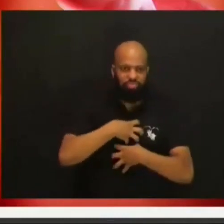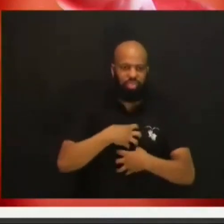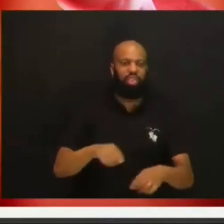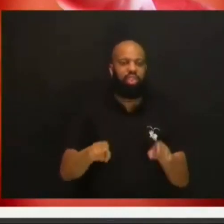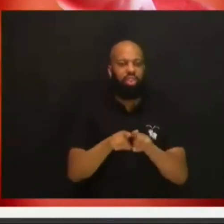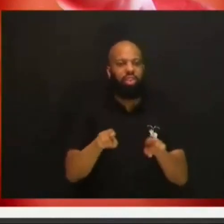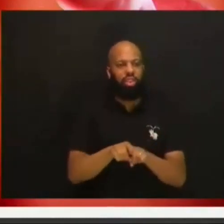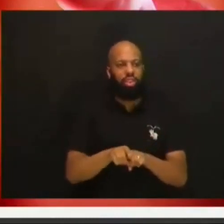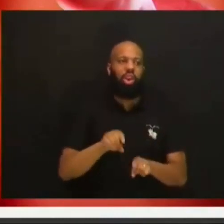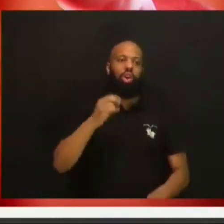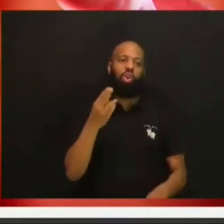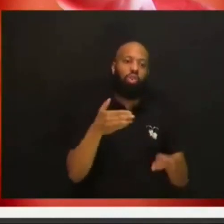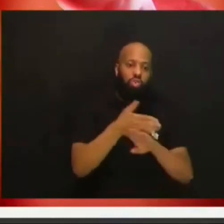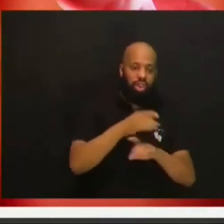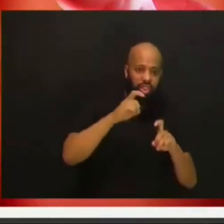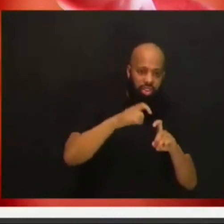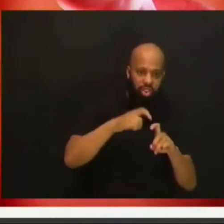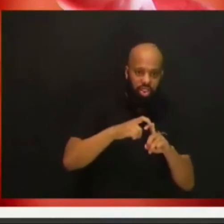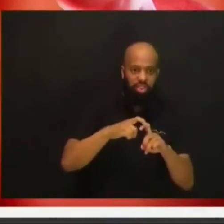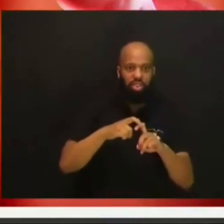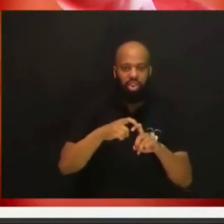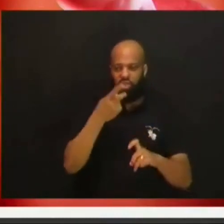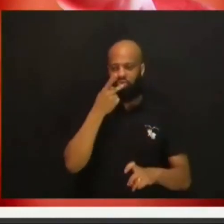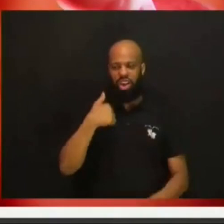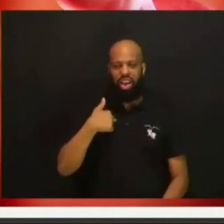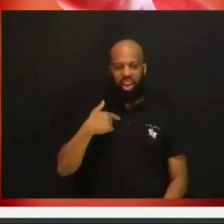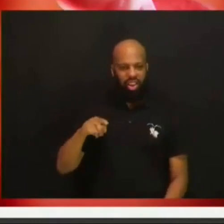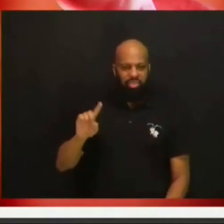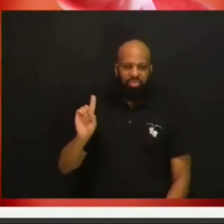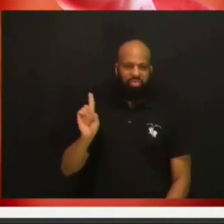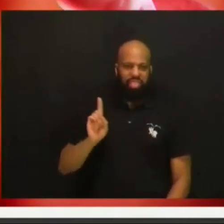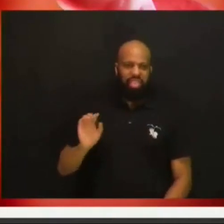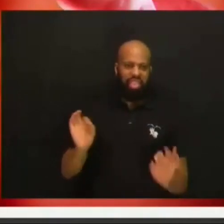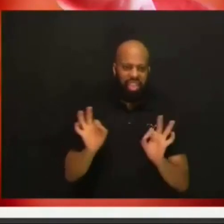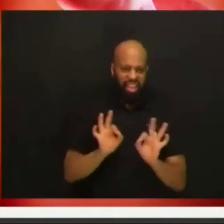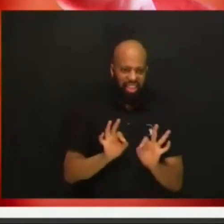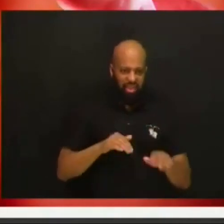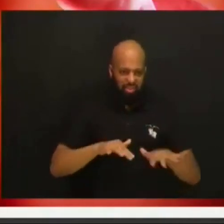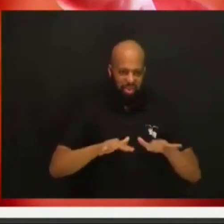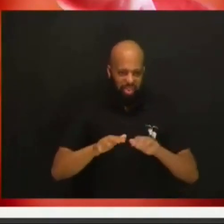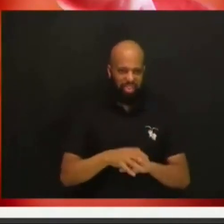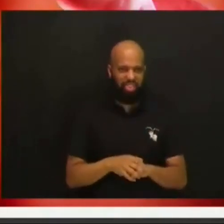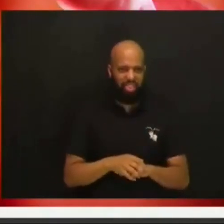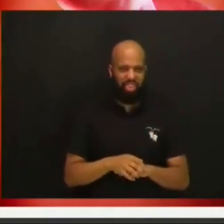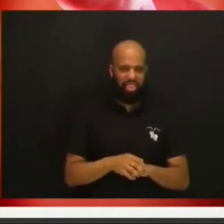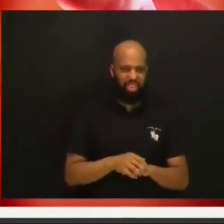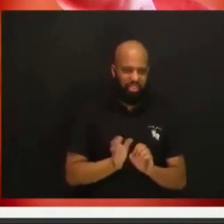vem na consulta médica e eu falo e eles não se mexem. Eles não reagem. Eles fogem